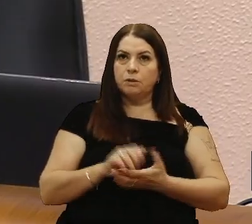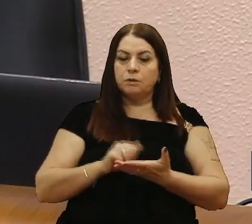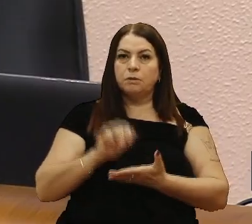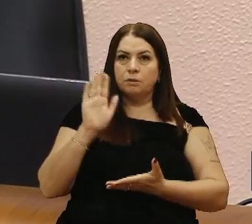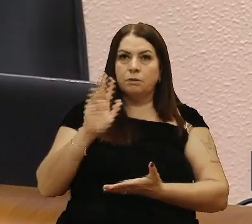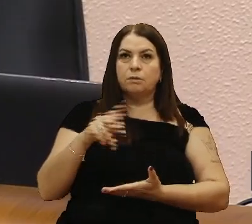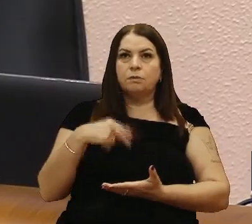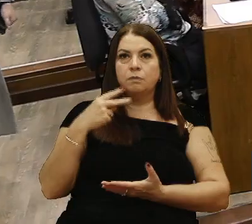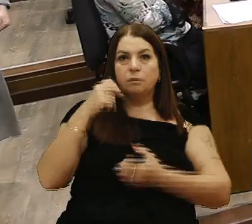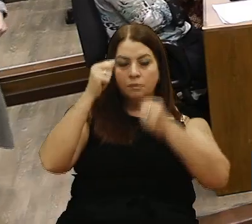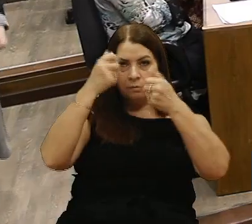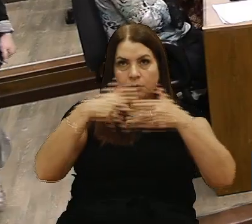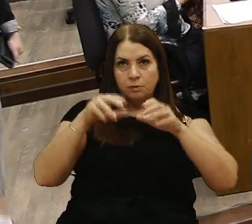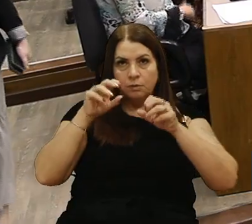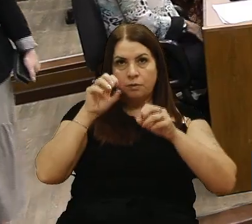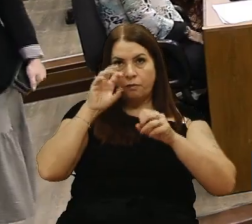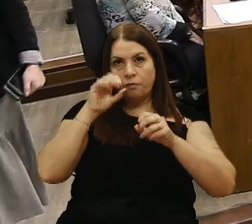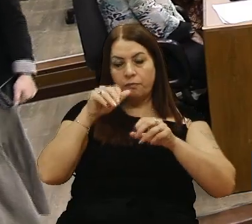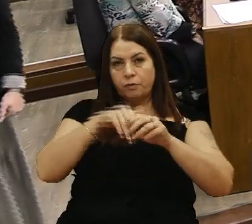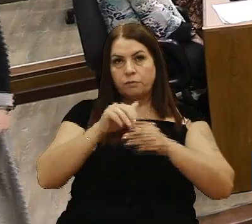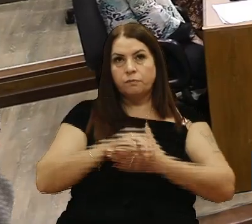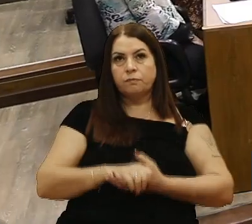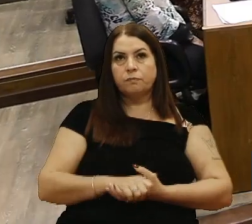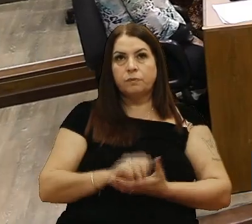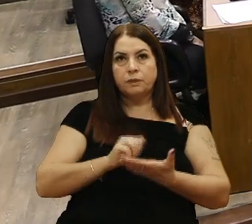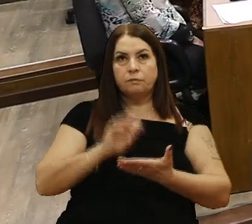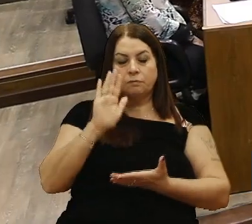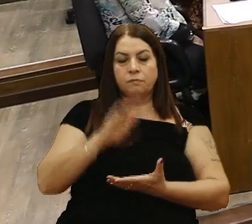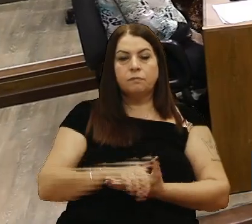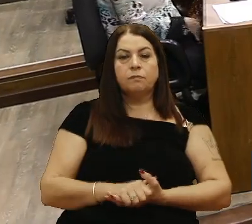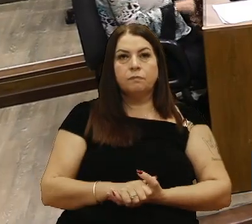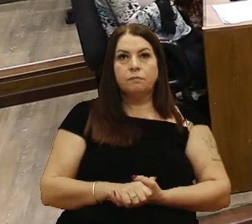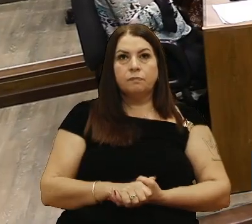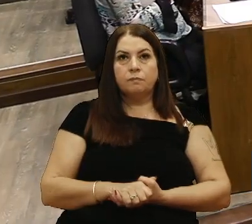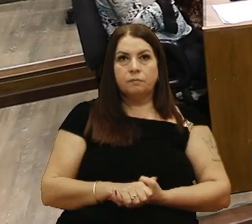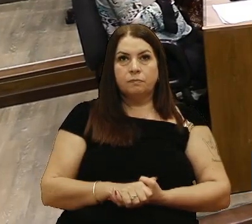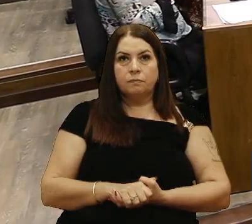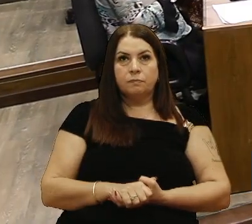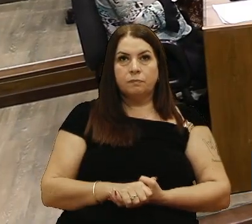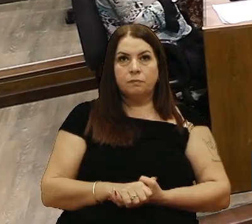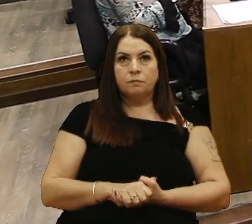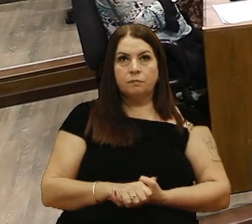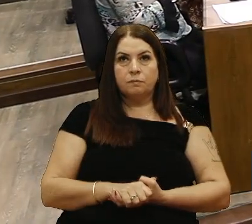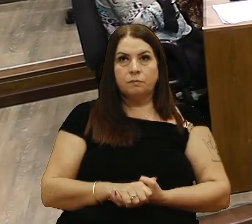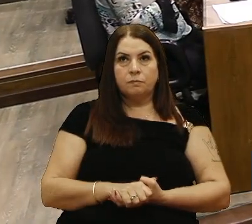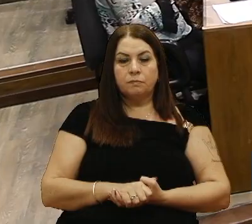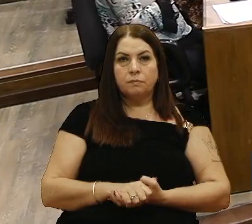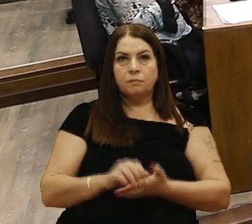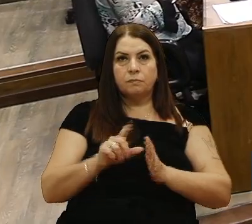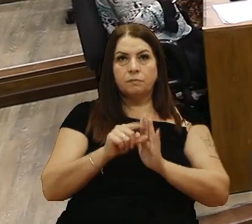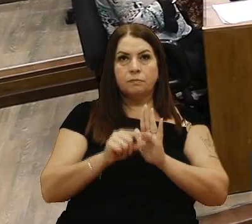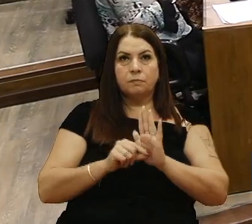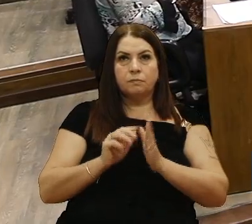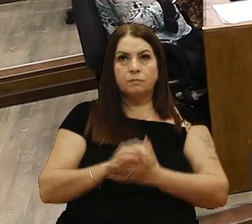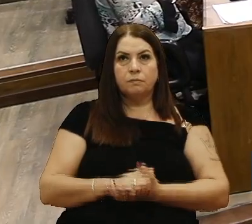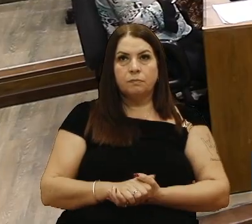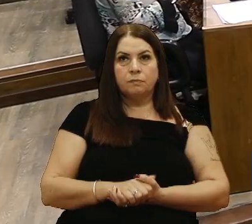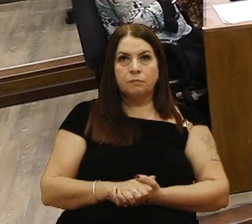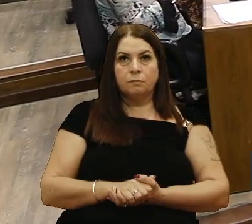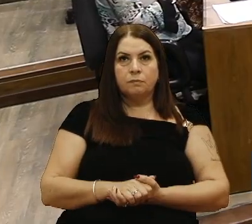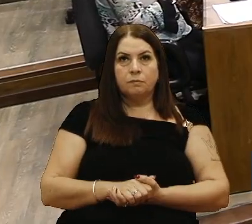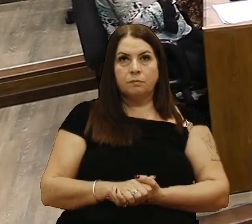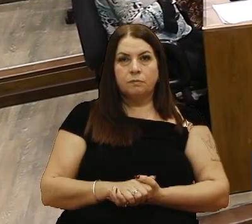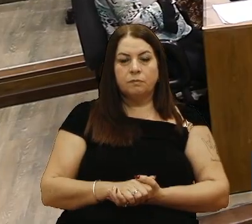Para declarar o voto, vereador Fius. Presidente, uma questão de ordem. Sim. O artigo? Artigo... Depois